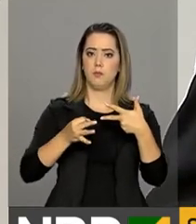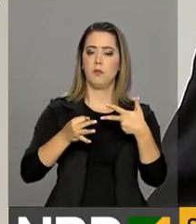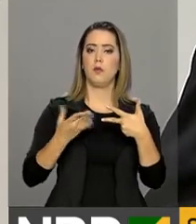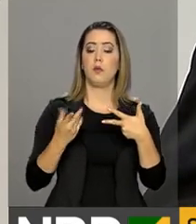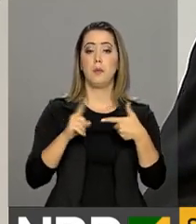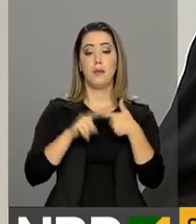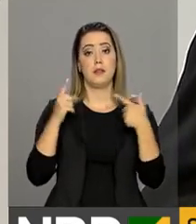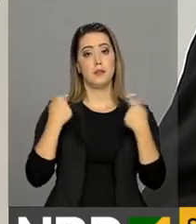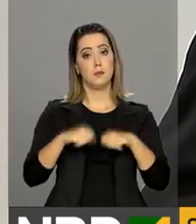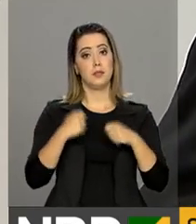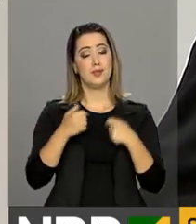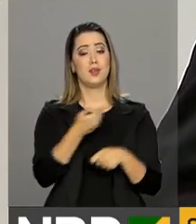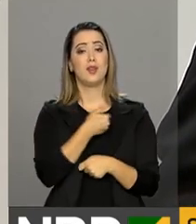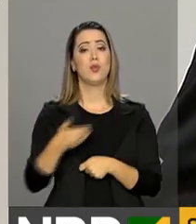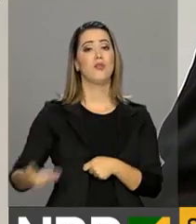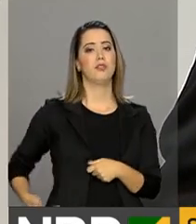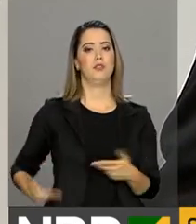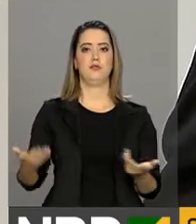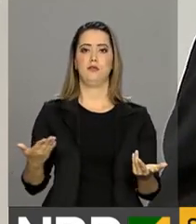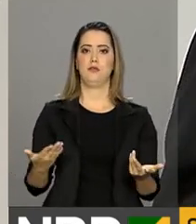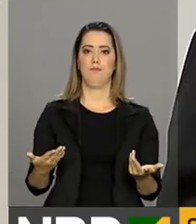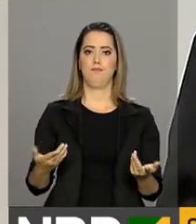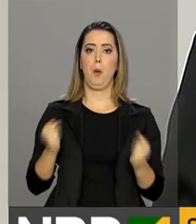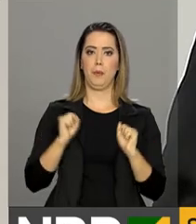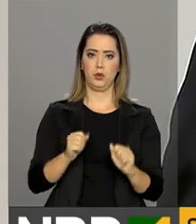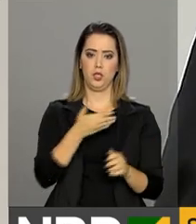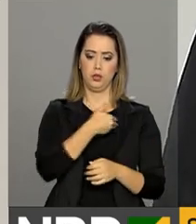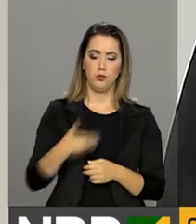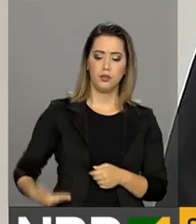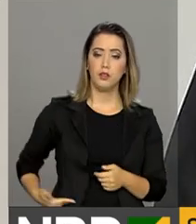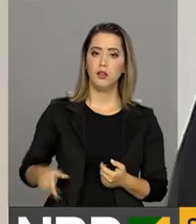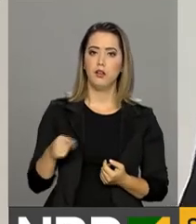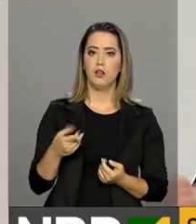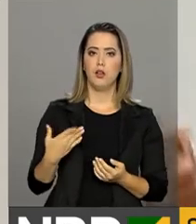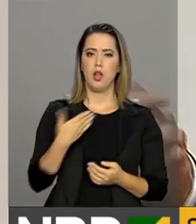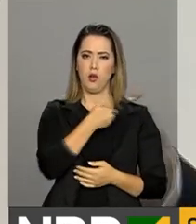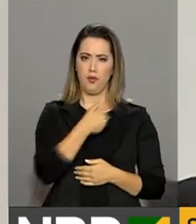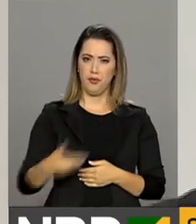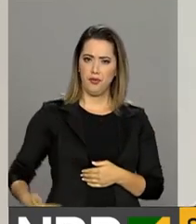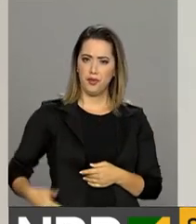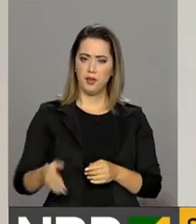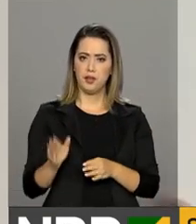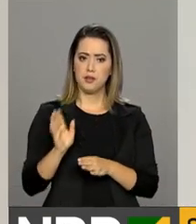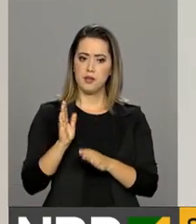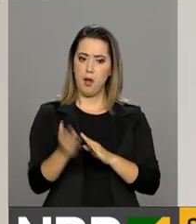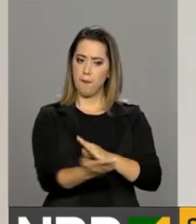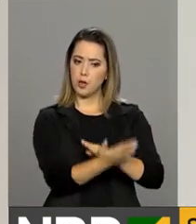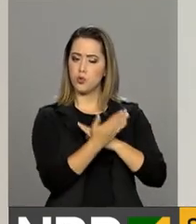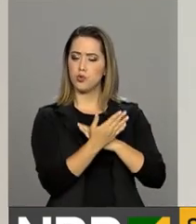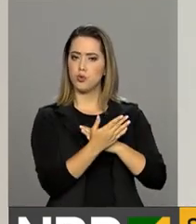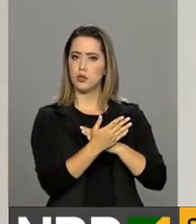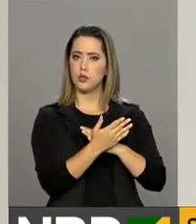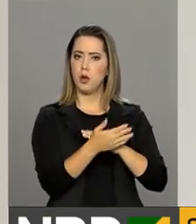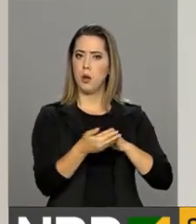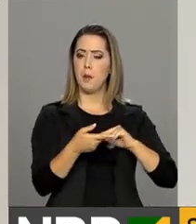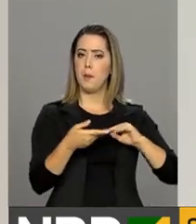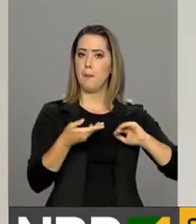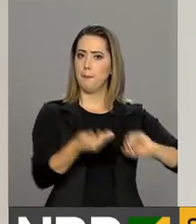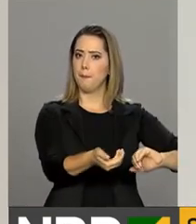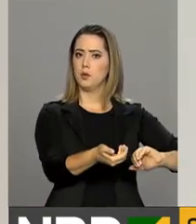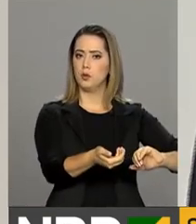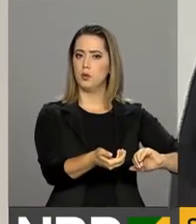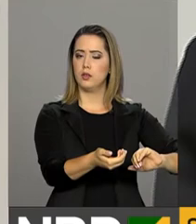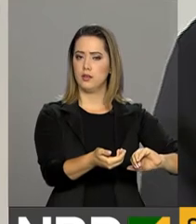mas você precisa de governança e governabilidade a governança bem pelo apoio político que você tem no congresso nacional agora com